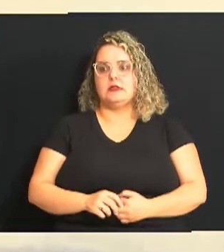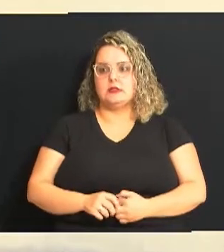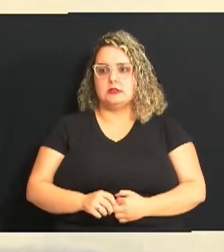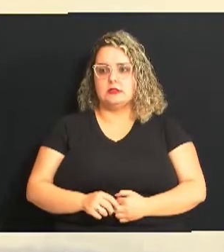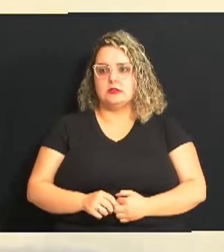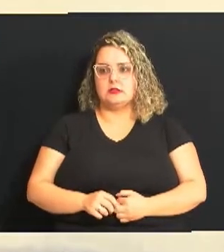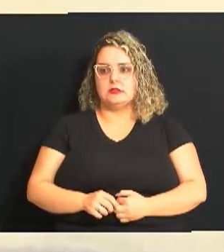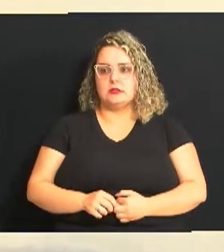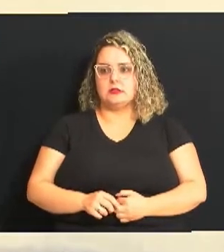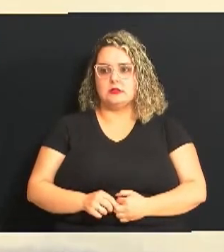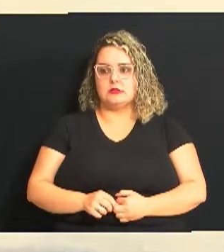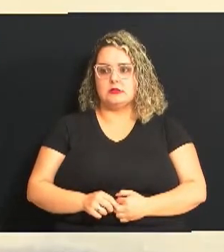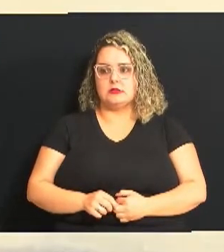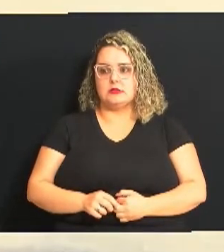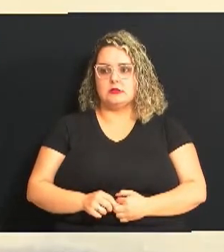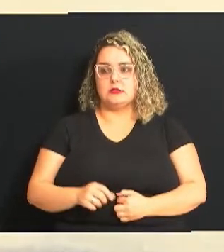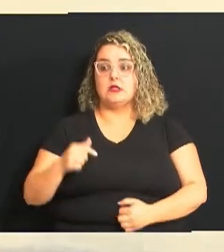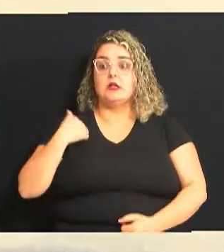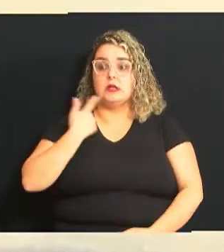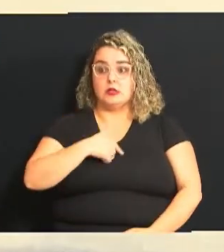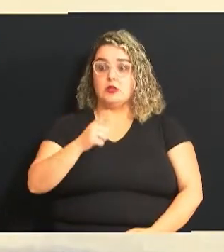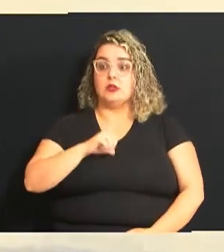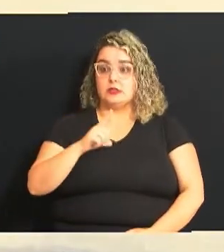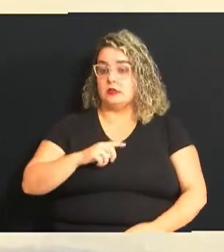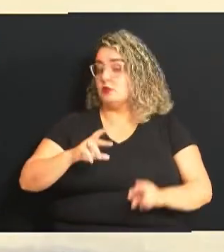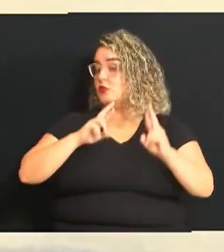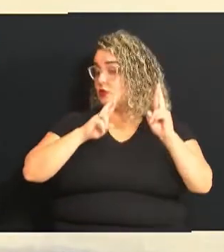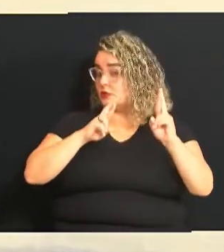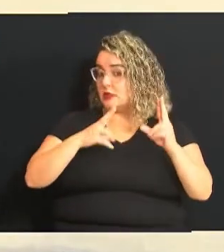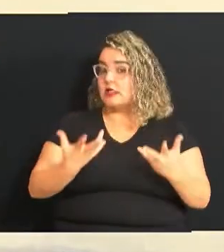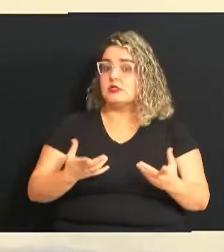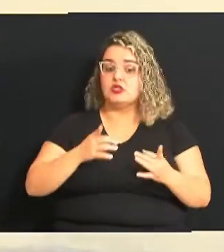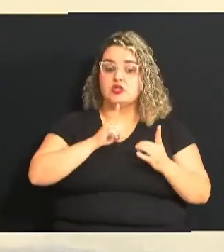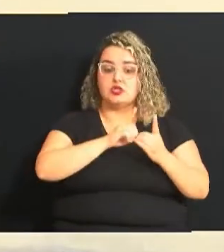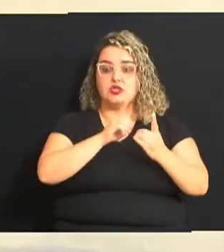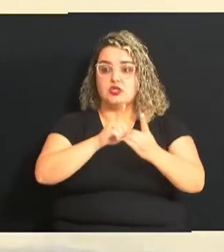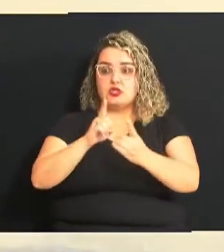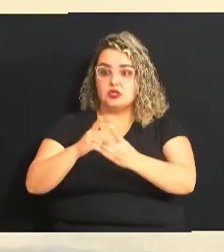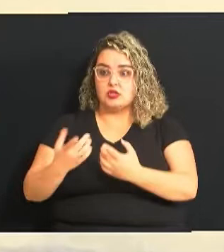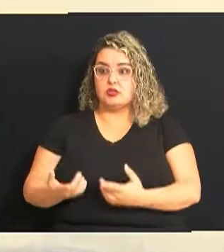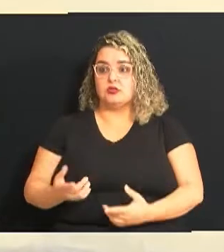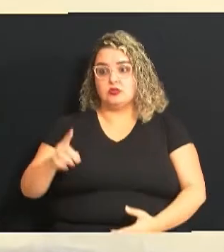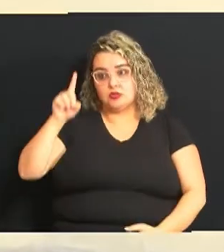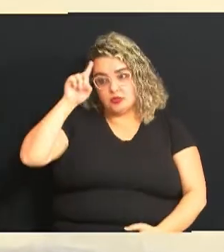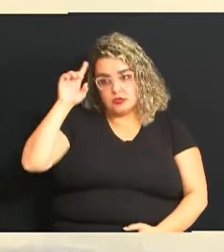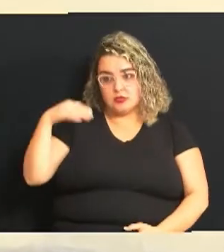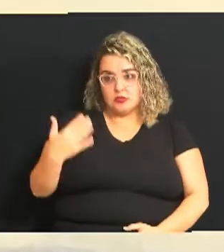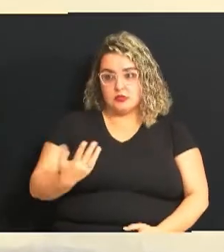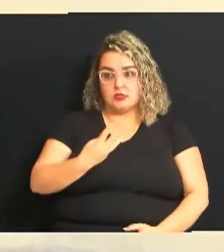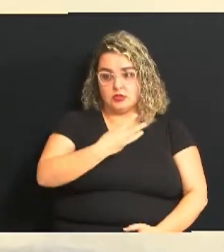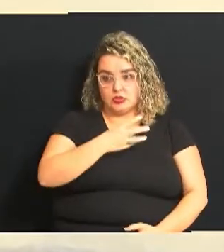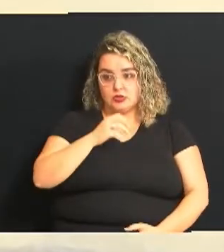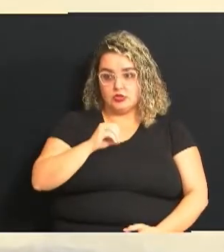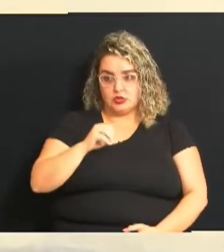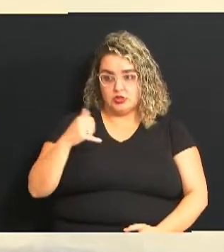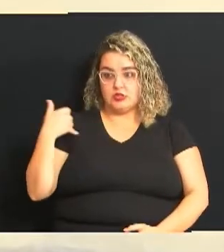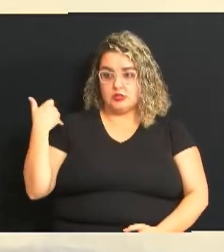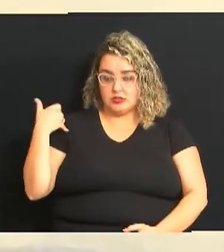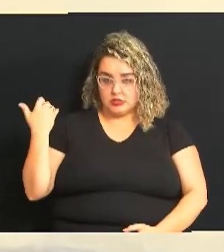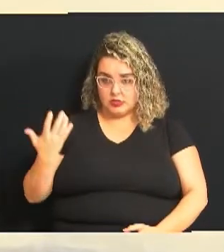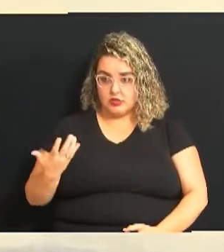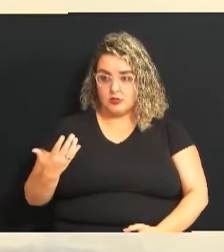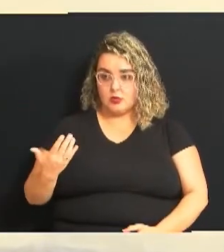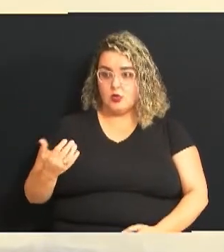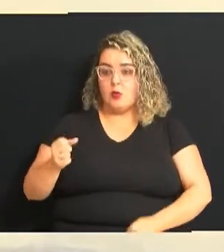e a gente tem uma expectativa de atendimento diário de 30 idosos, chegando